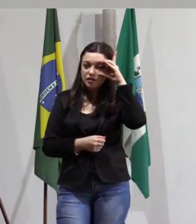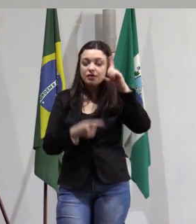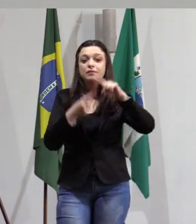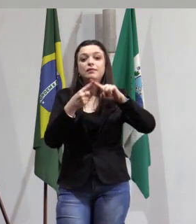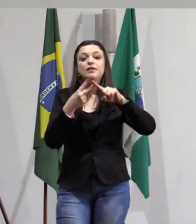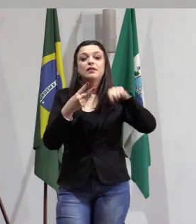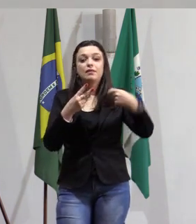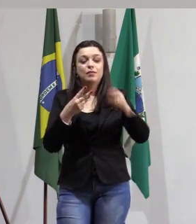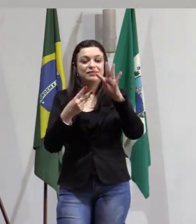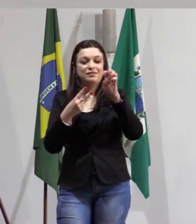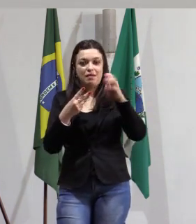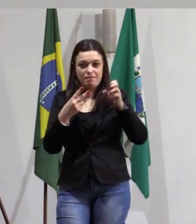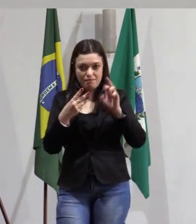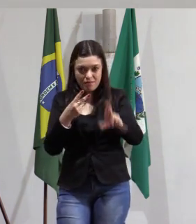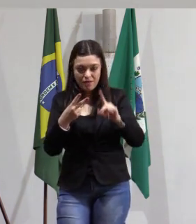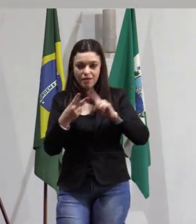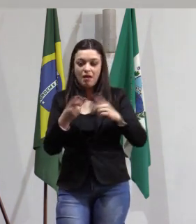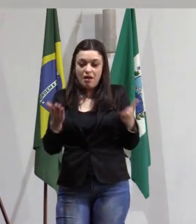governo.